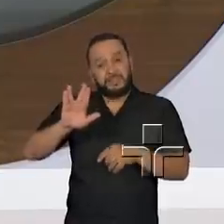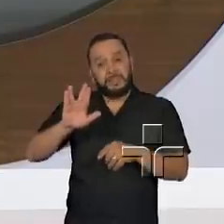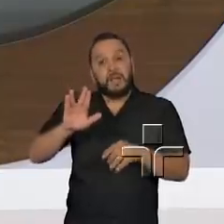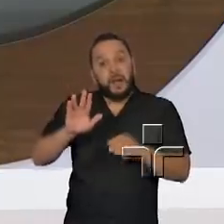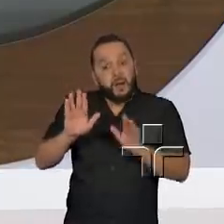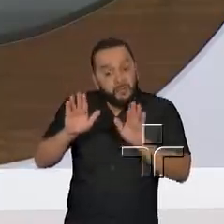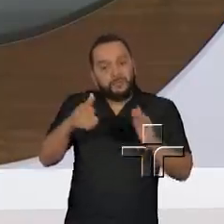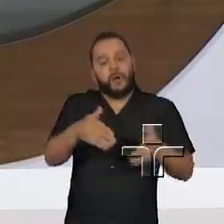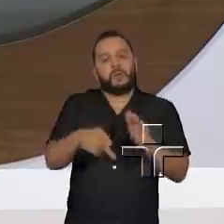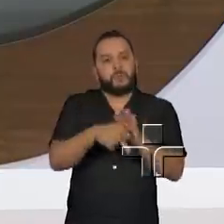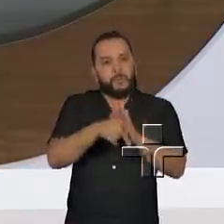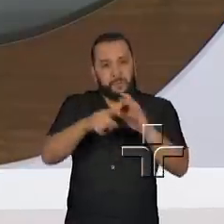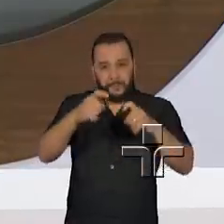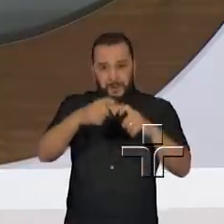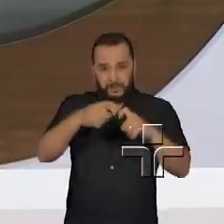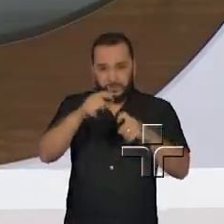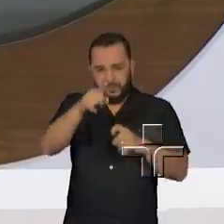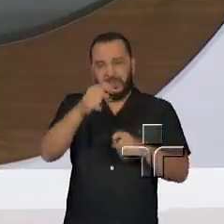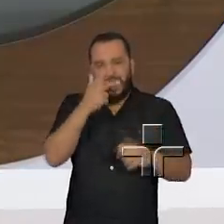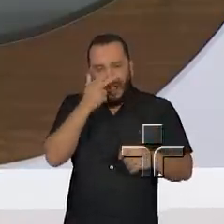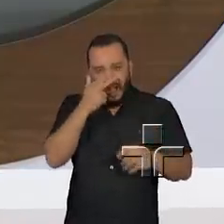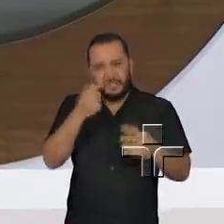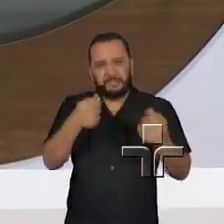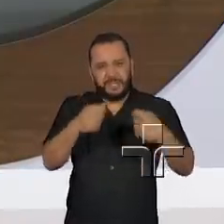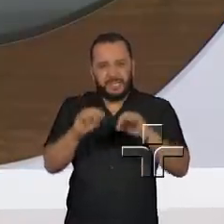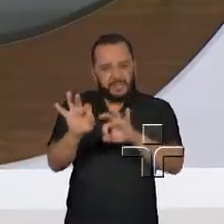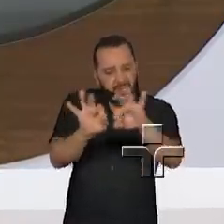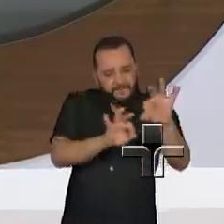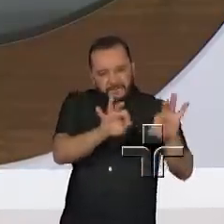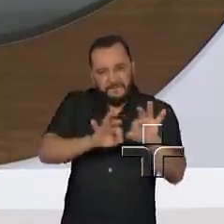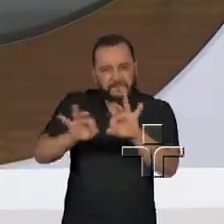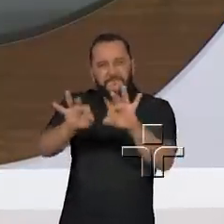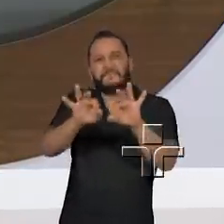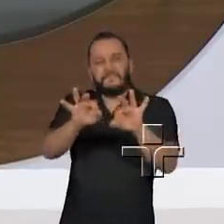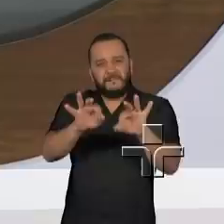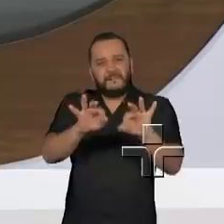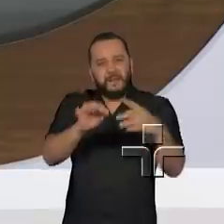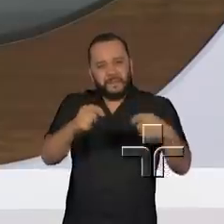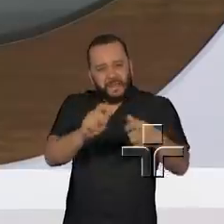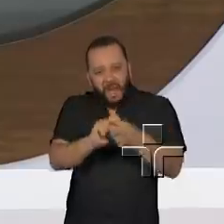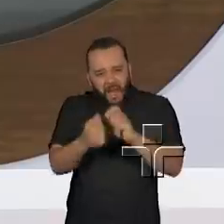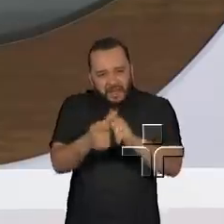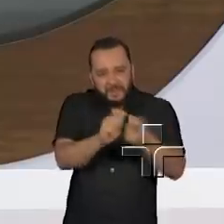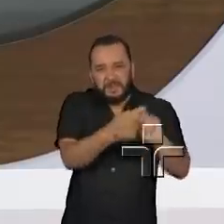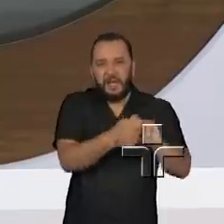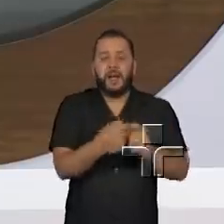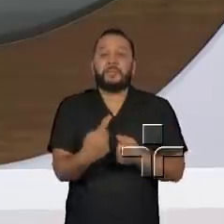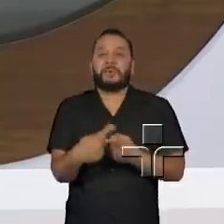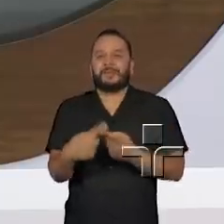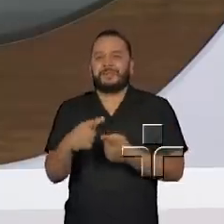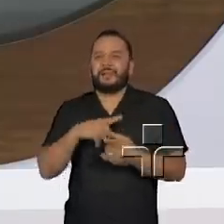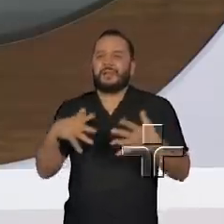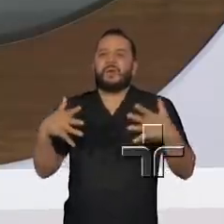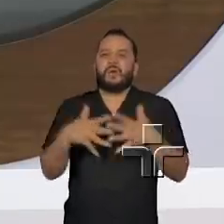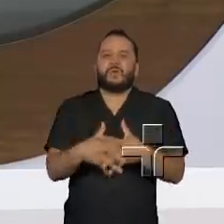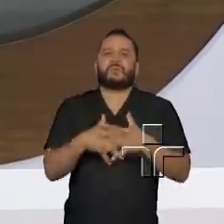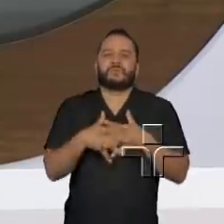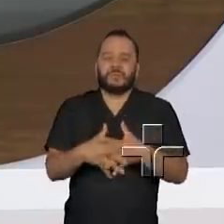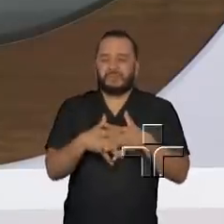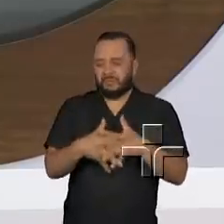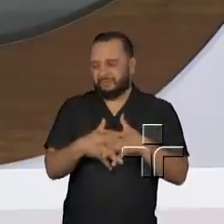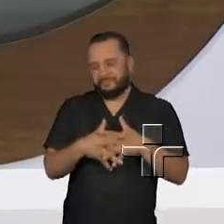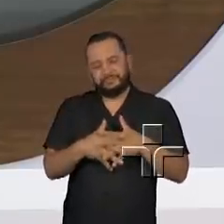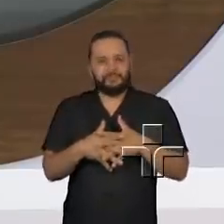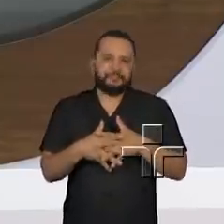ela precisa de um rearranjo de embocadura, talvez, porque há uma certa confusão